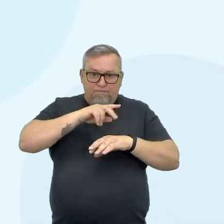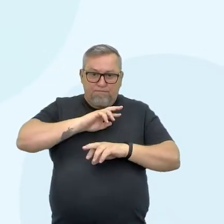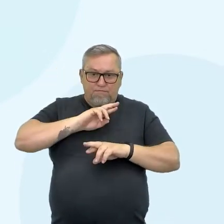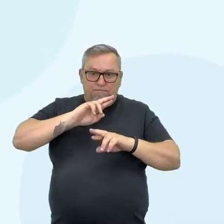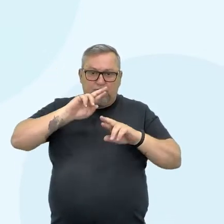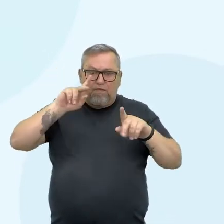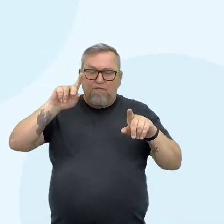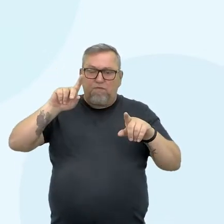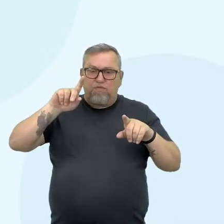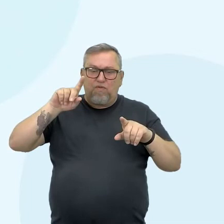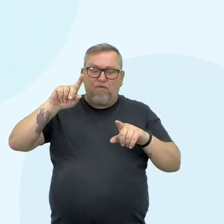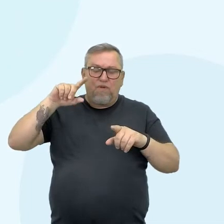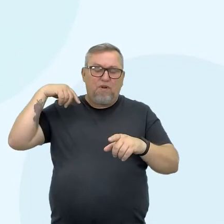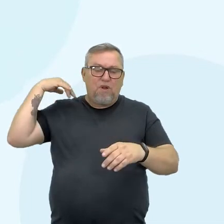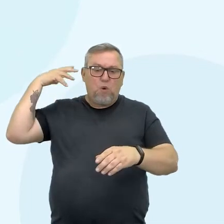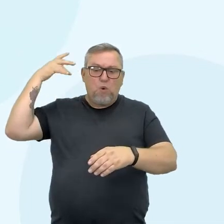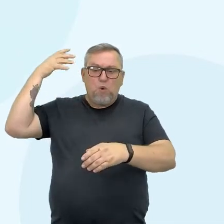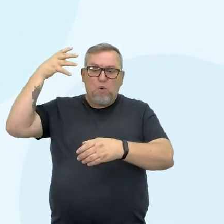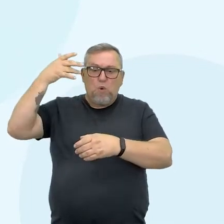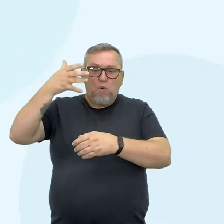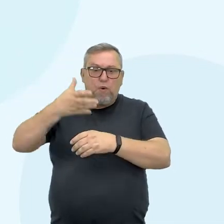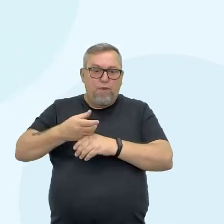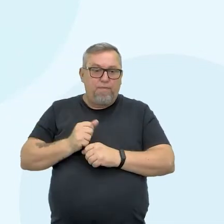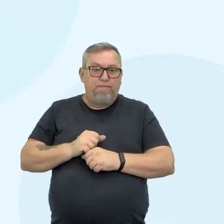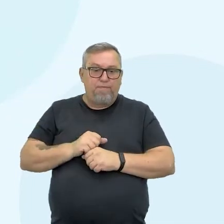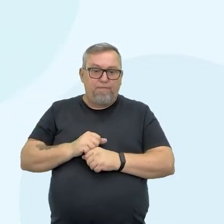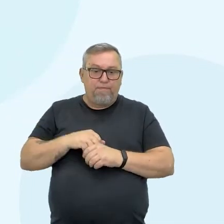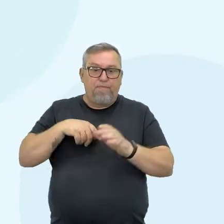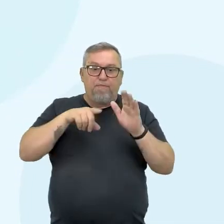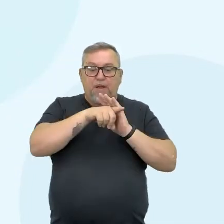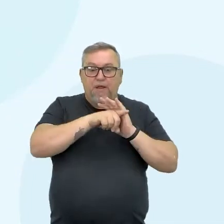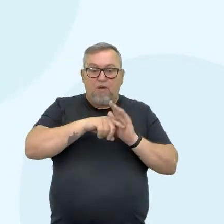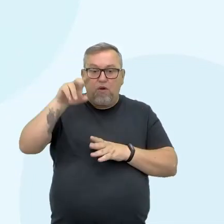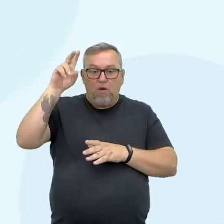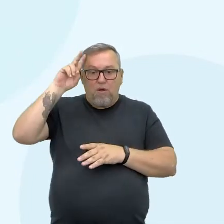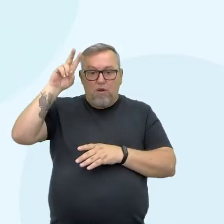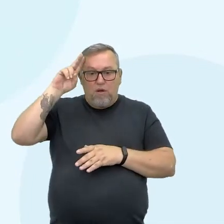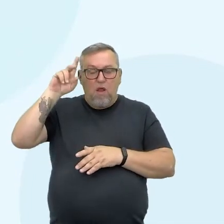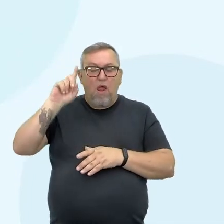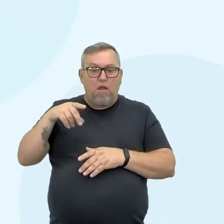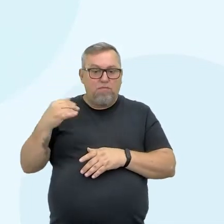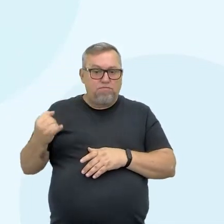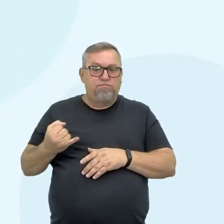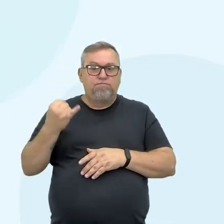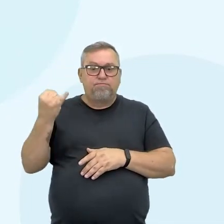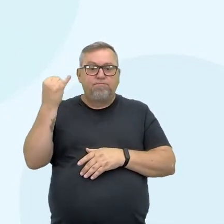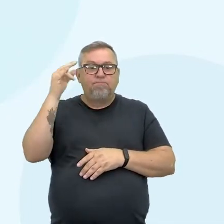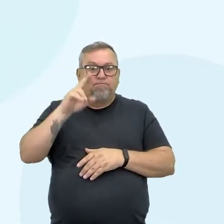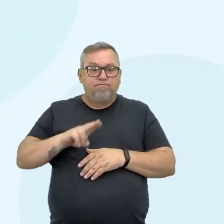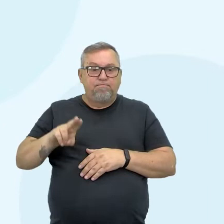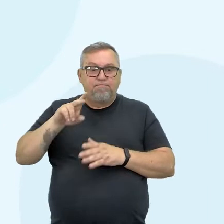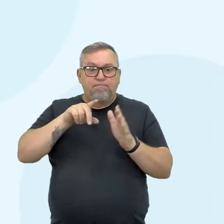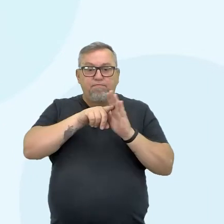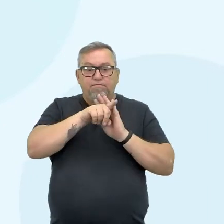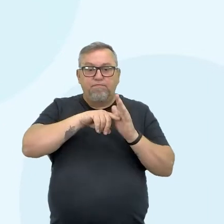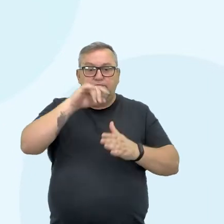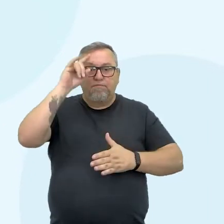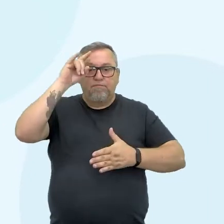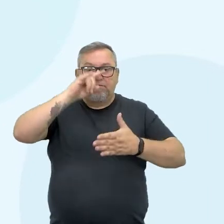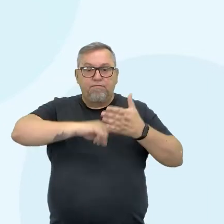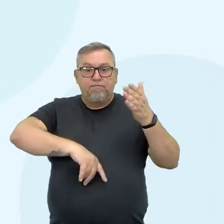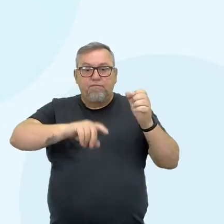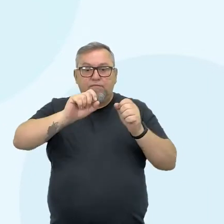ou países antes e depois de décadas. Na pesquisa histórica, é imprescindível a utilização da